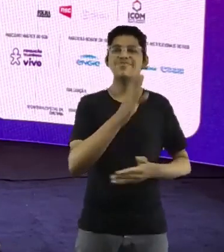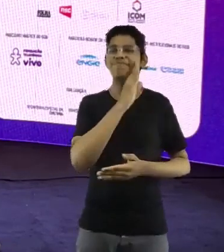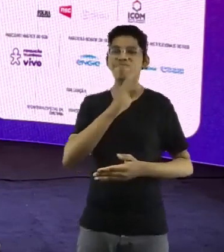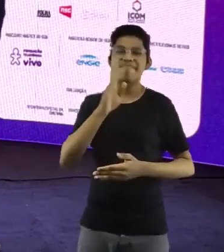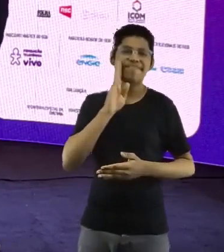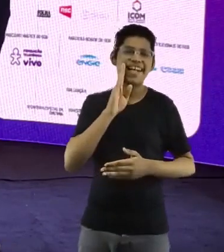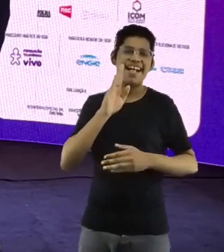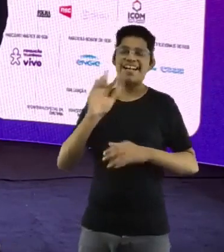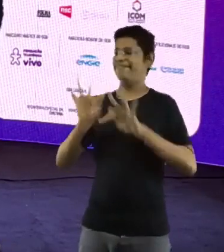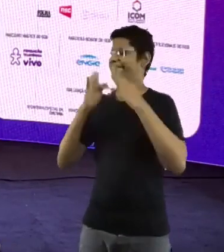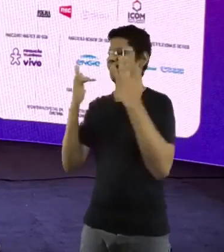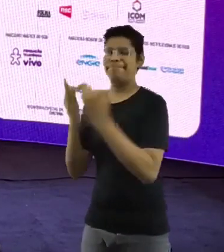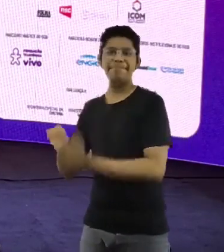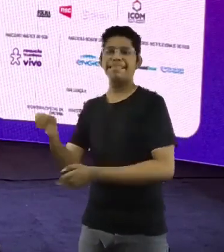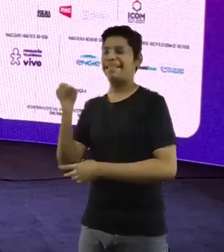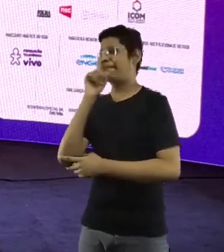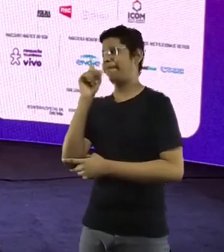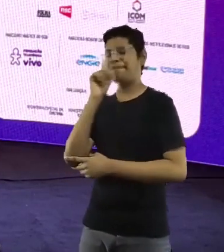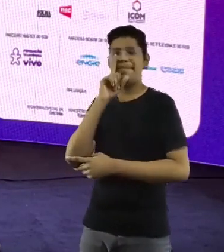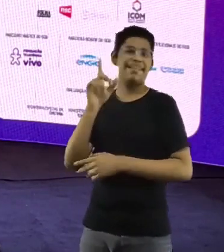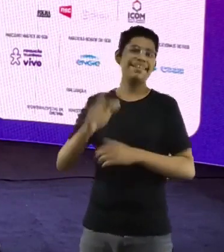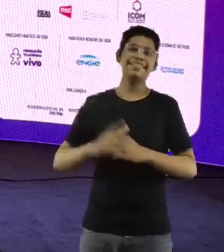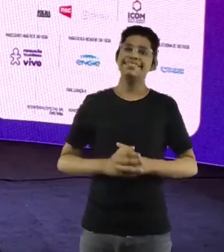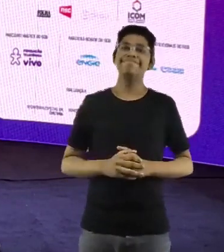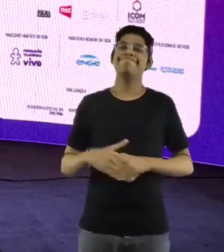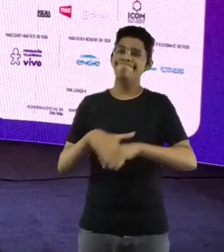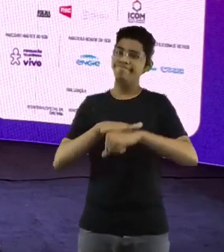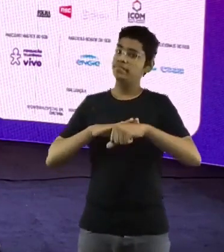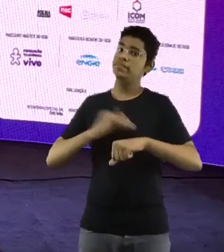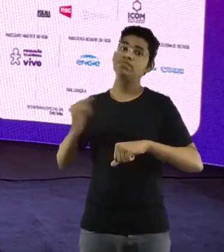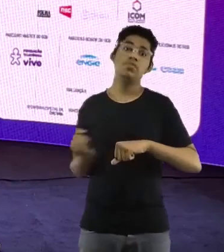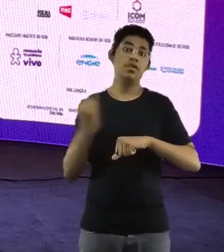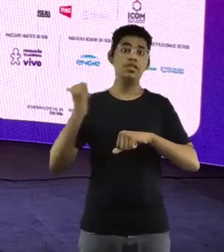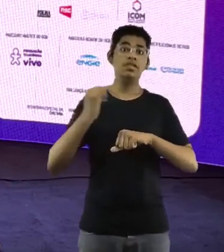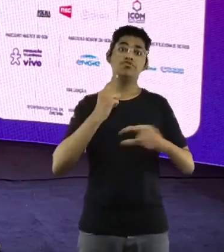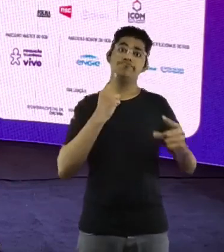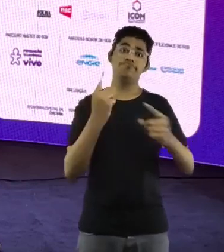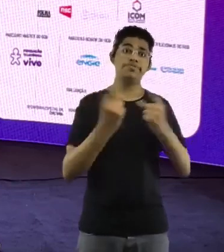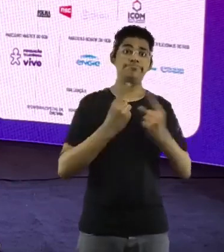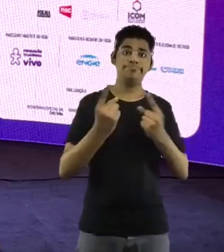família, principalmente, né? Então, eu gostaria de Exato.